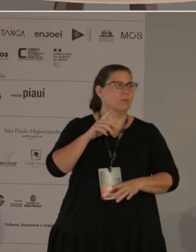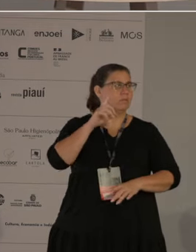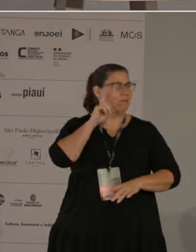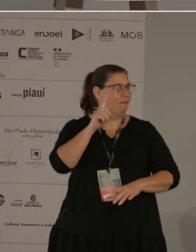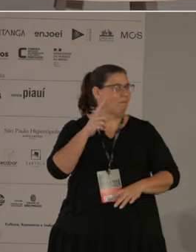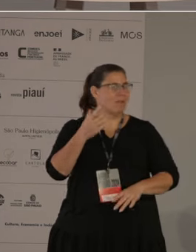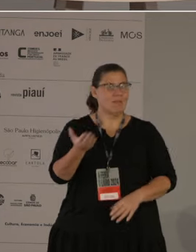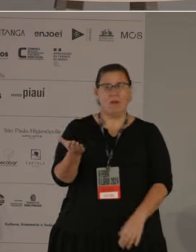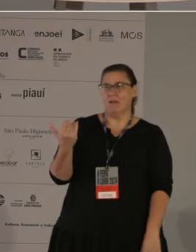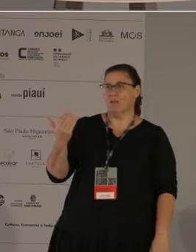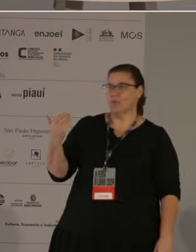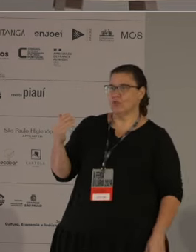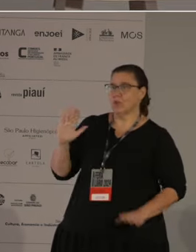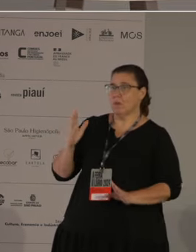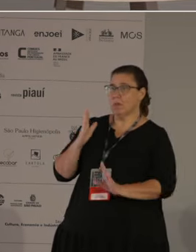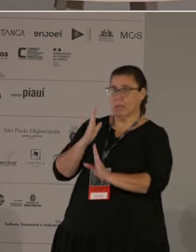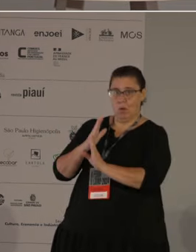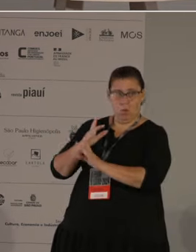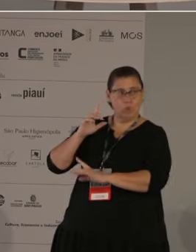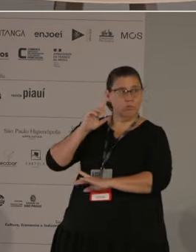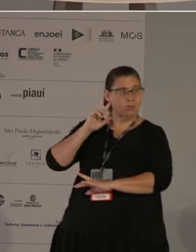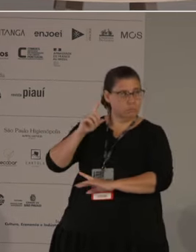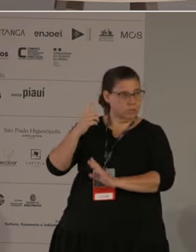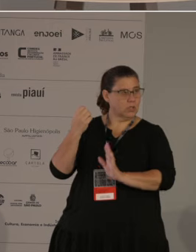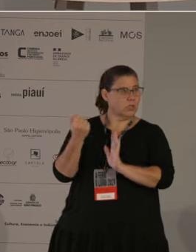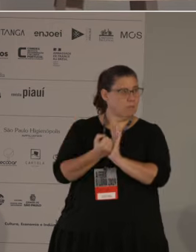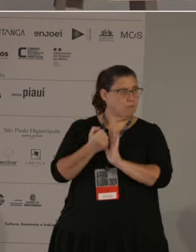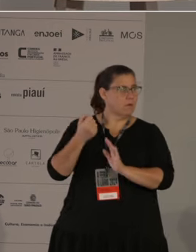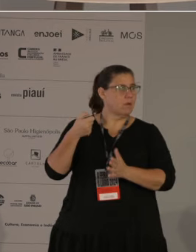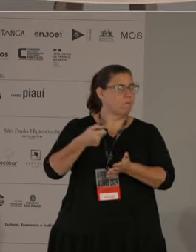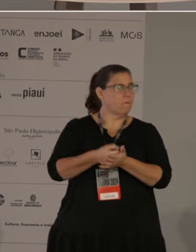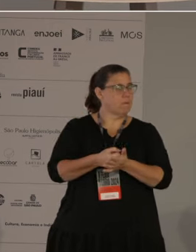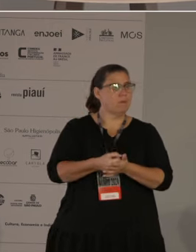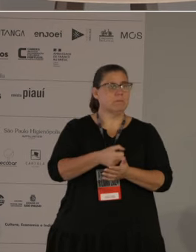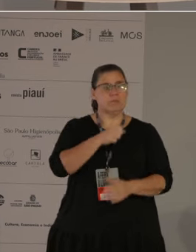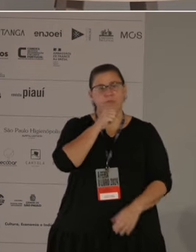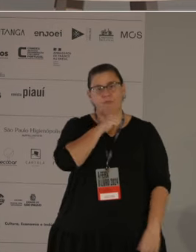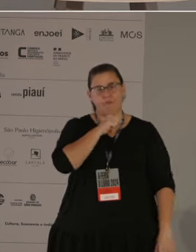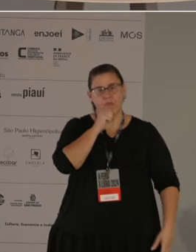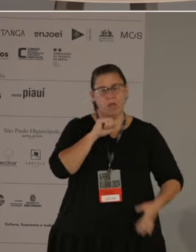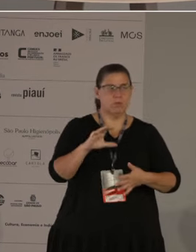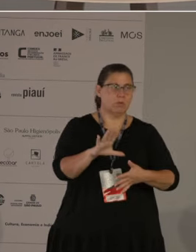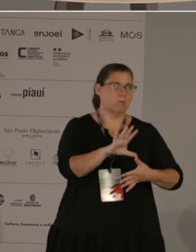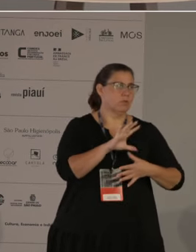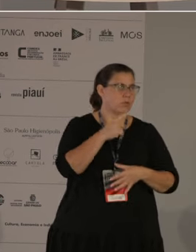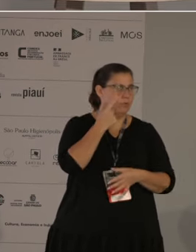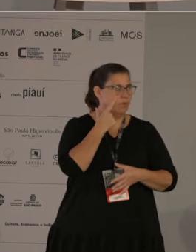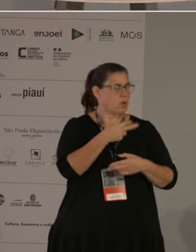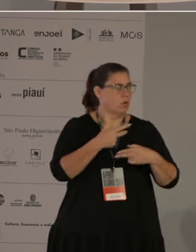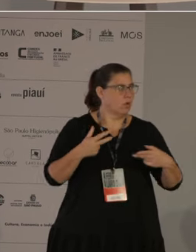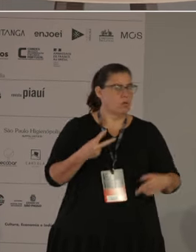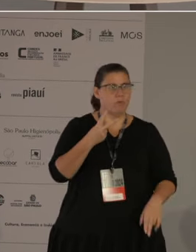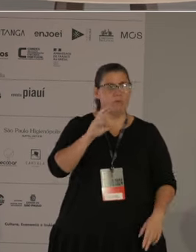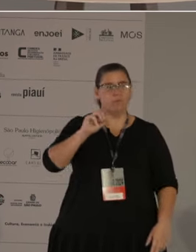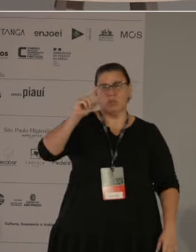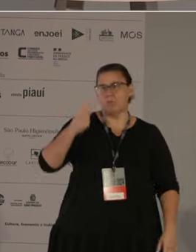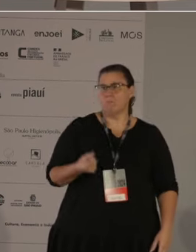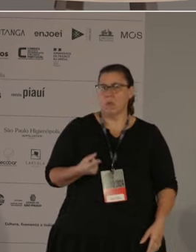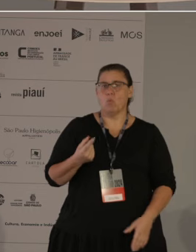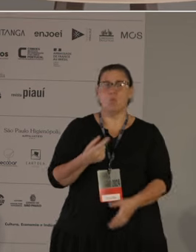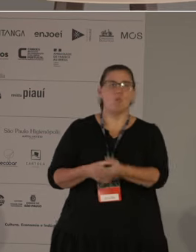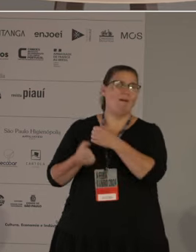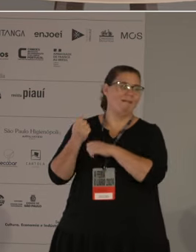mas encontra datas muito suficientes para que aquele seja o sítio mais antigo das Américas. Né? A gente começa a ter coisas com 20 e poucos mil anos